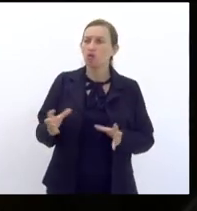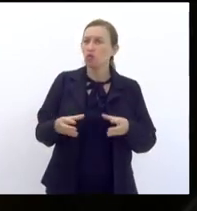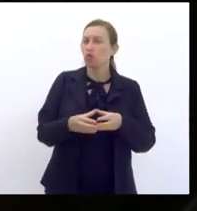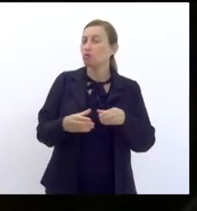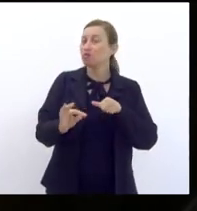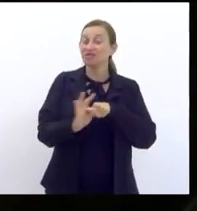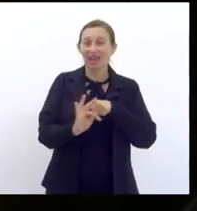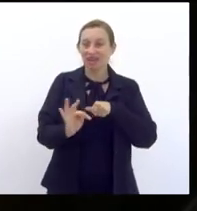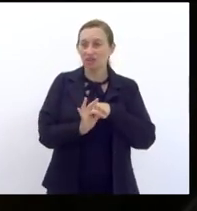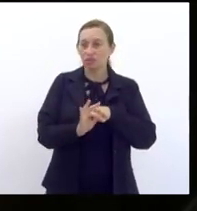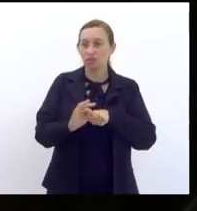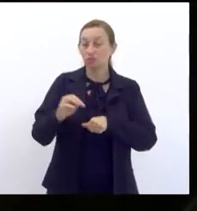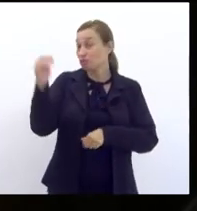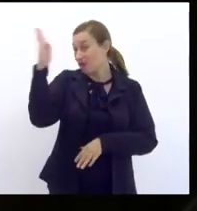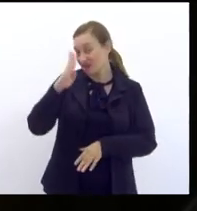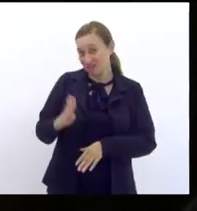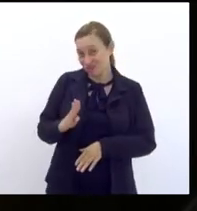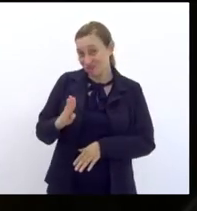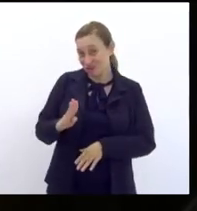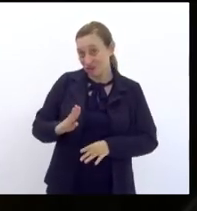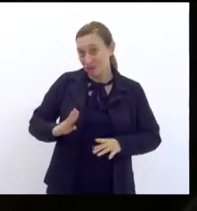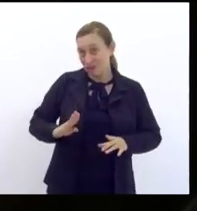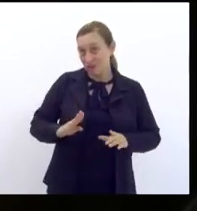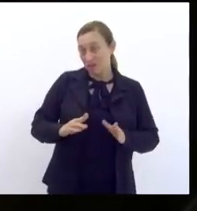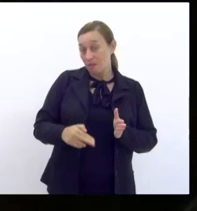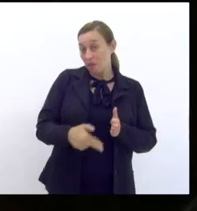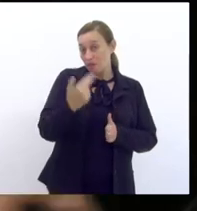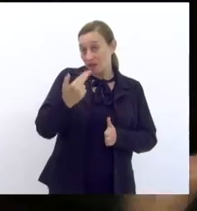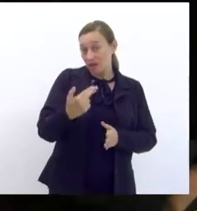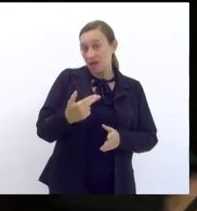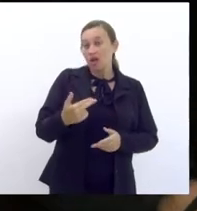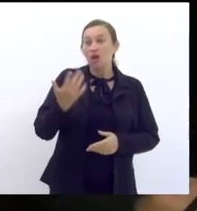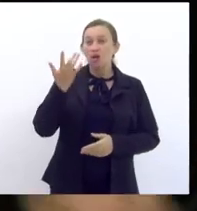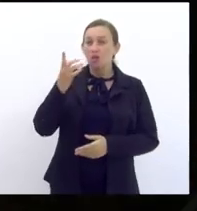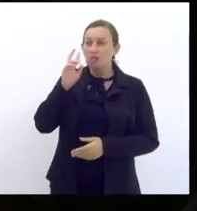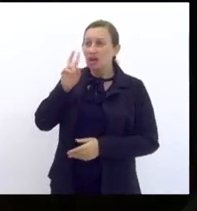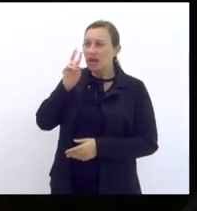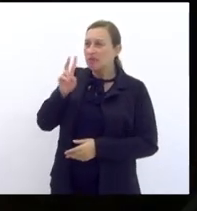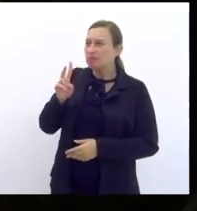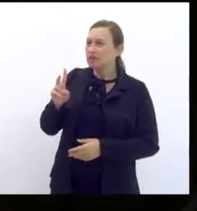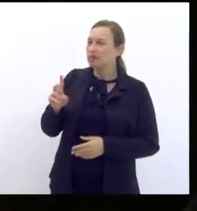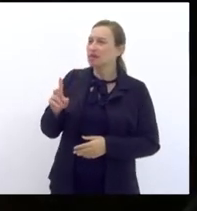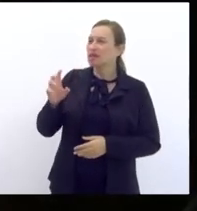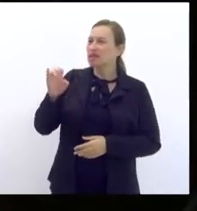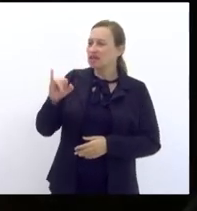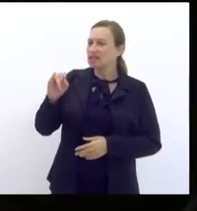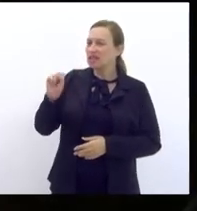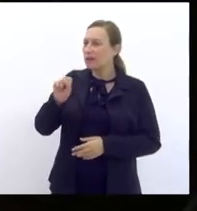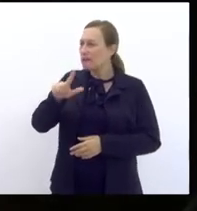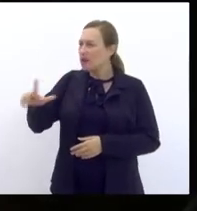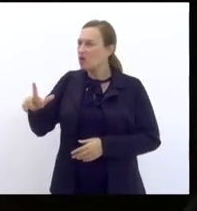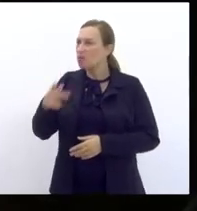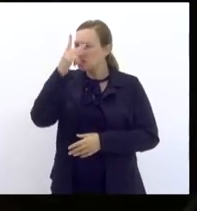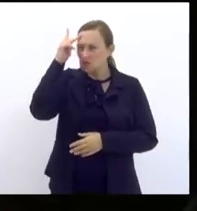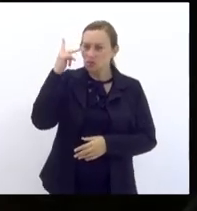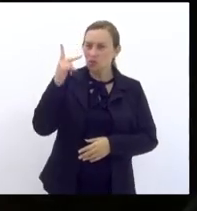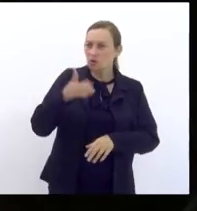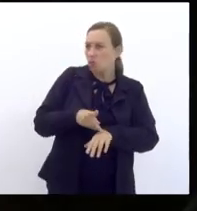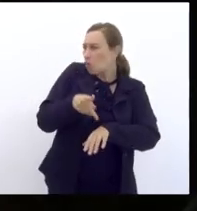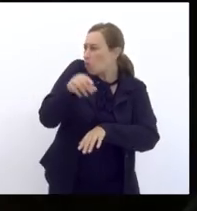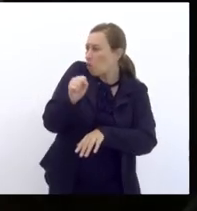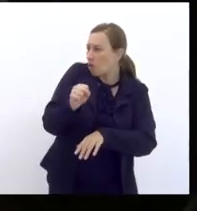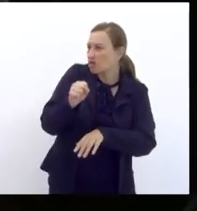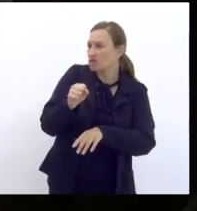do Brasil para se operar melhor na época da Isabel como você também falou gente com pós-graduação especialista no assunto